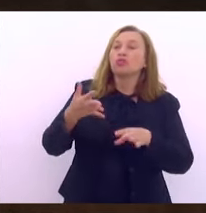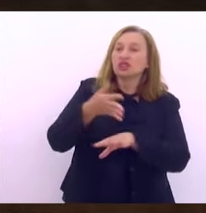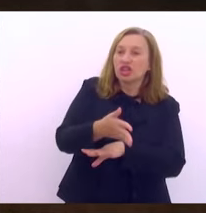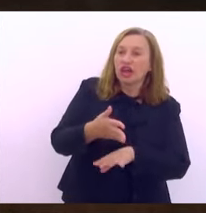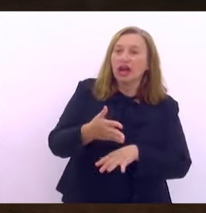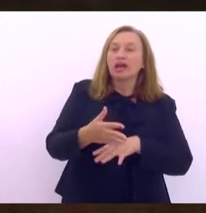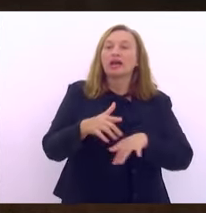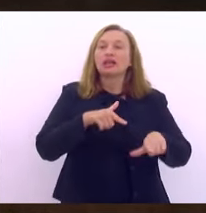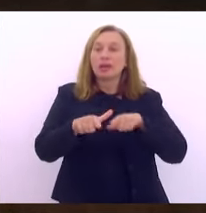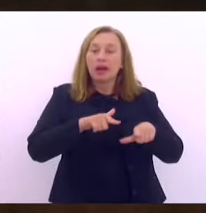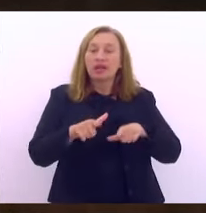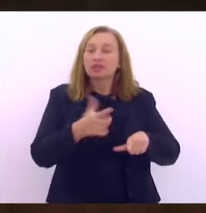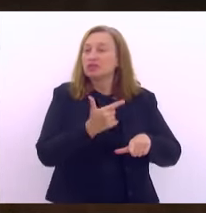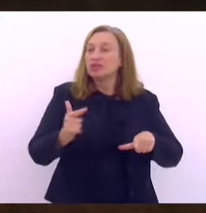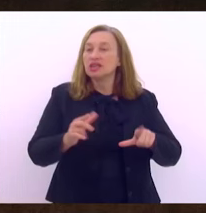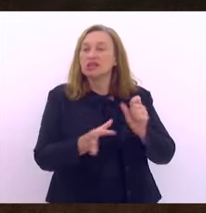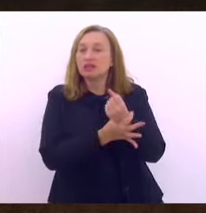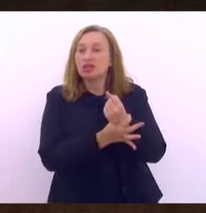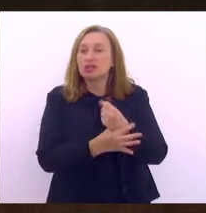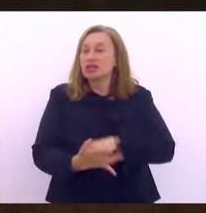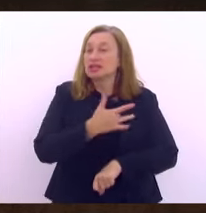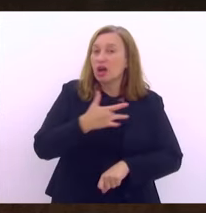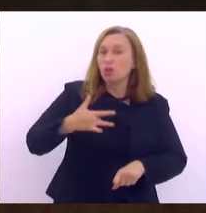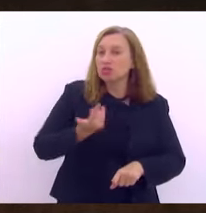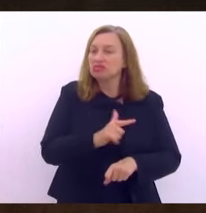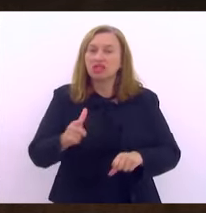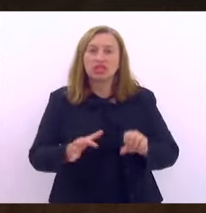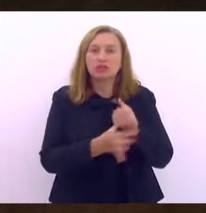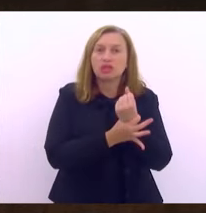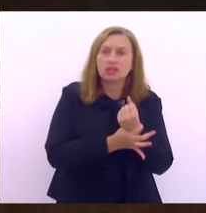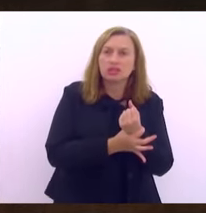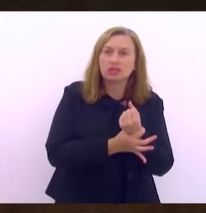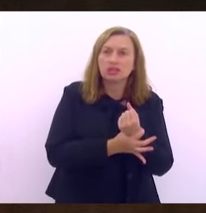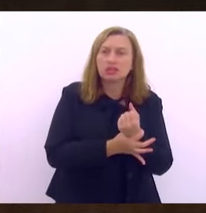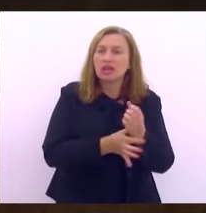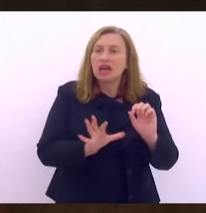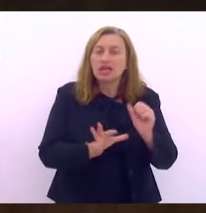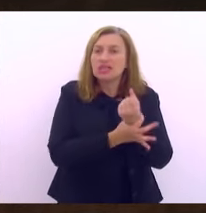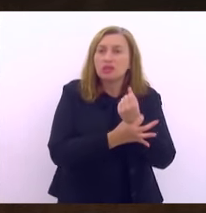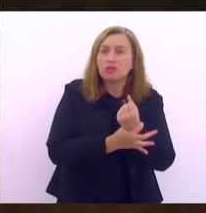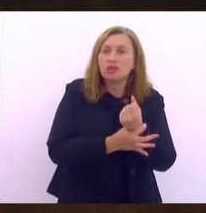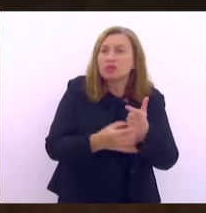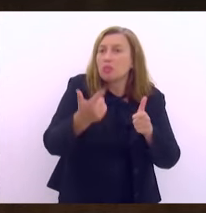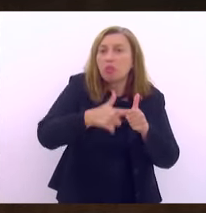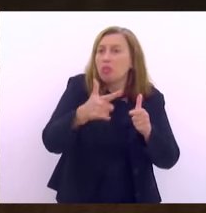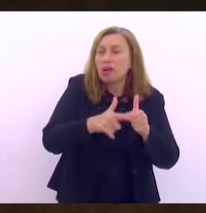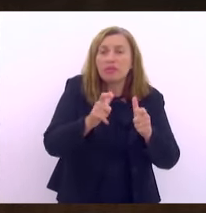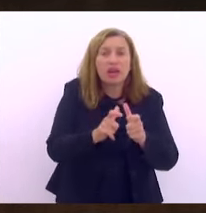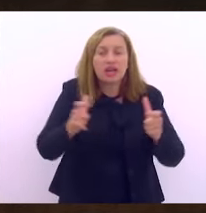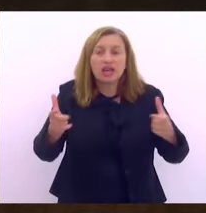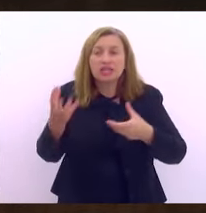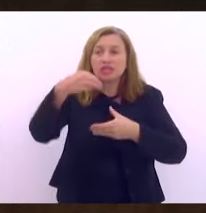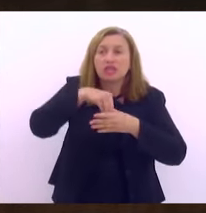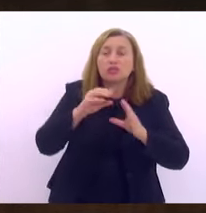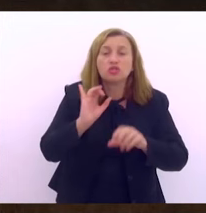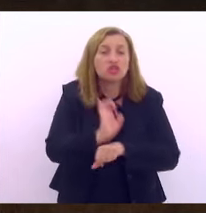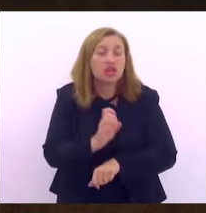segurança? Como é que chega saúde sem segurança? A segurança hoje é o maior problema que nós temos dentro do nosso